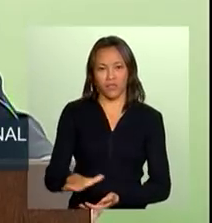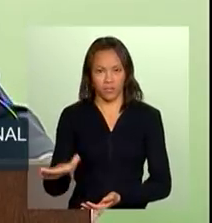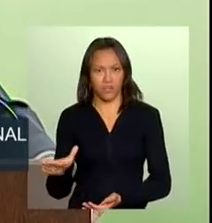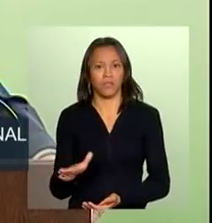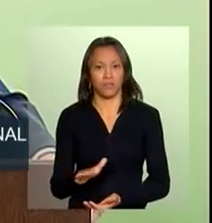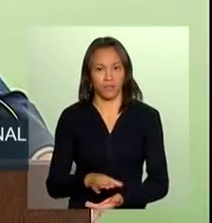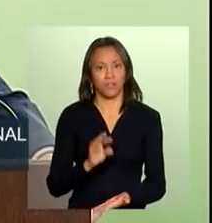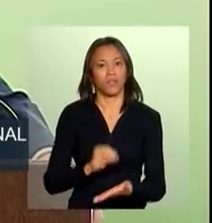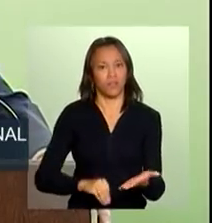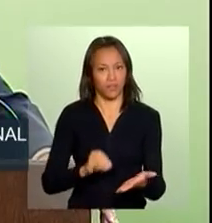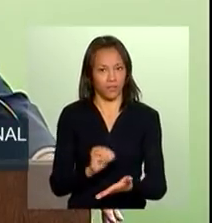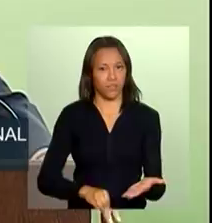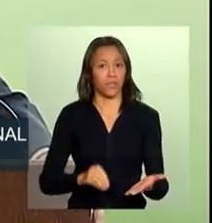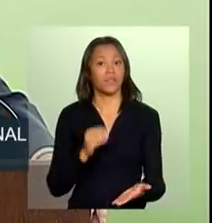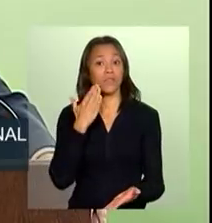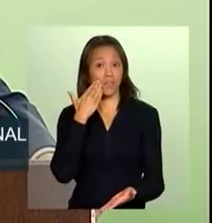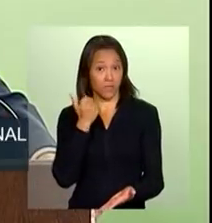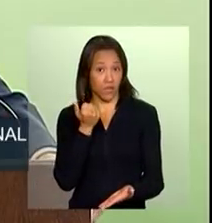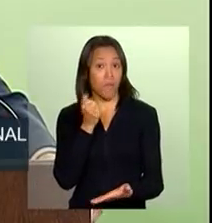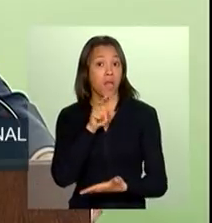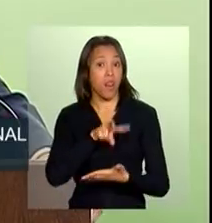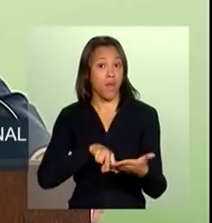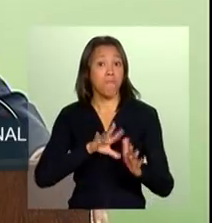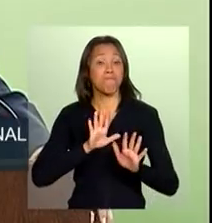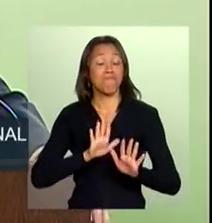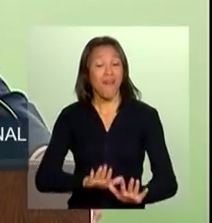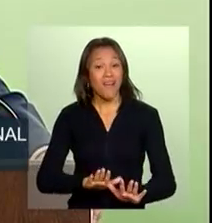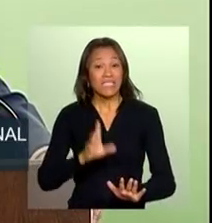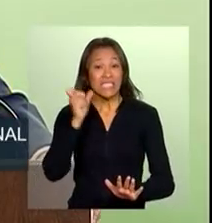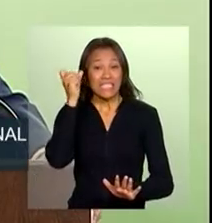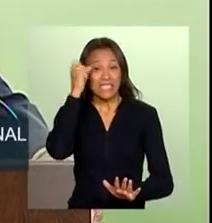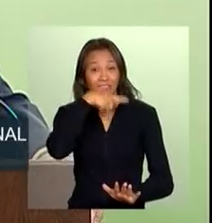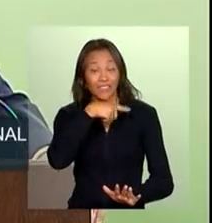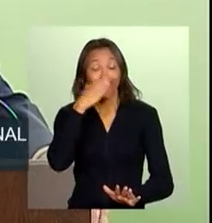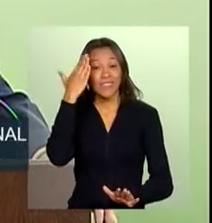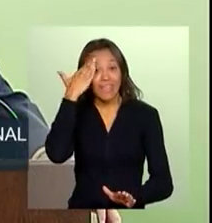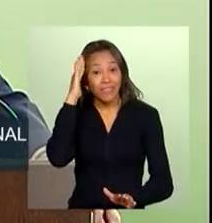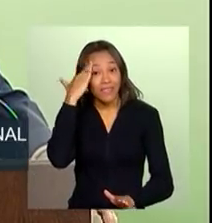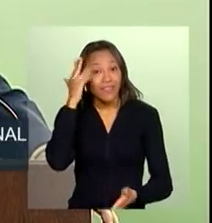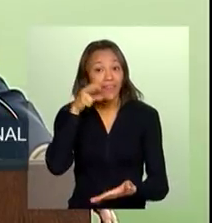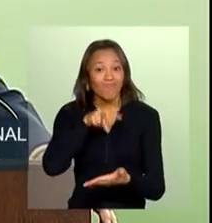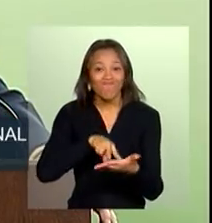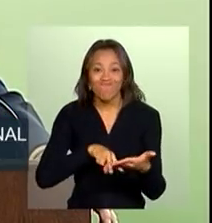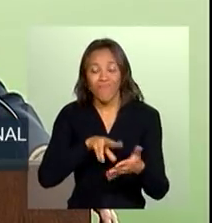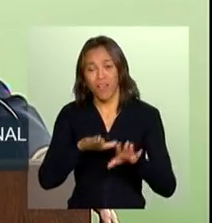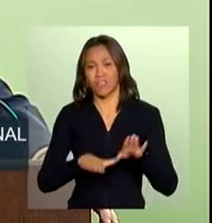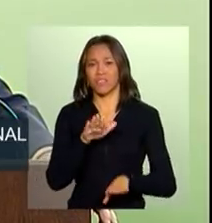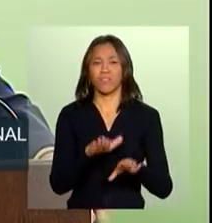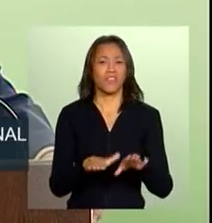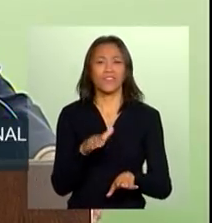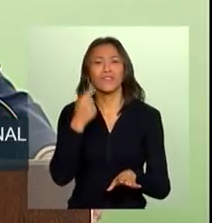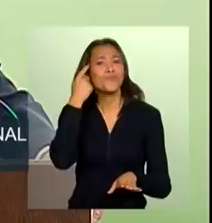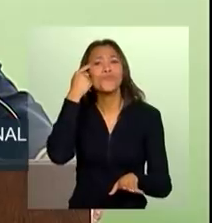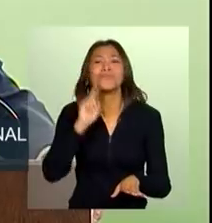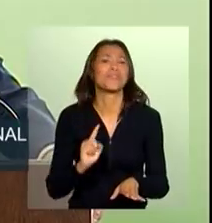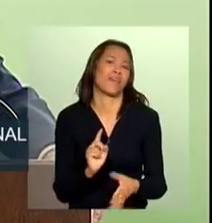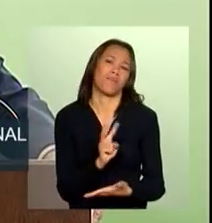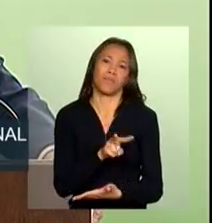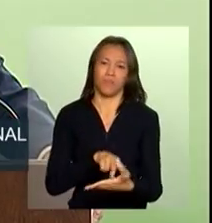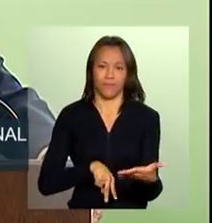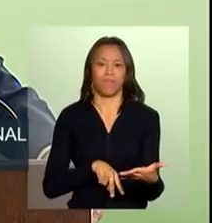ainda sabem ler, mas tem dificuldade de entender. Às vezes também não sabem